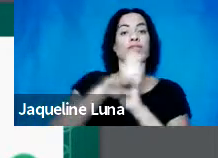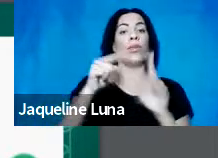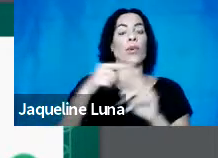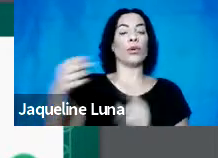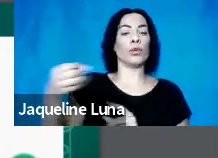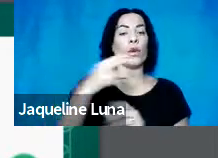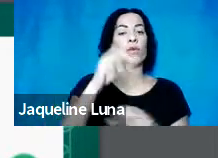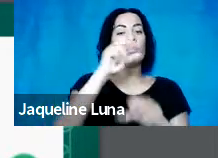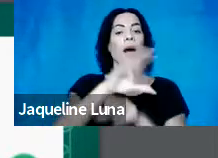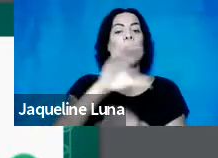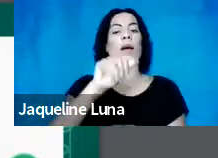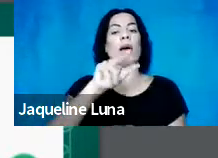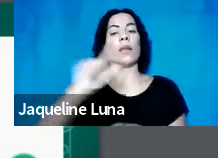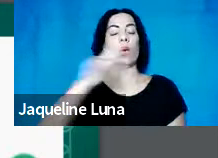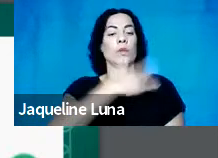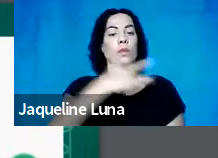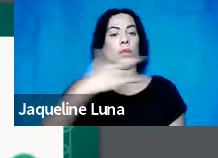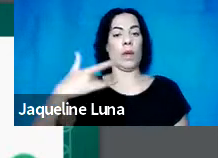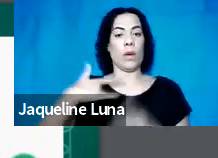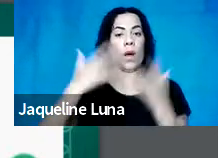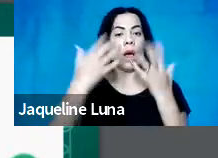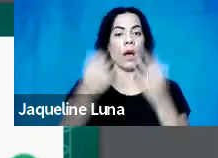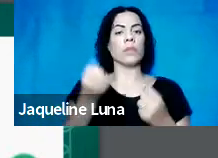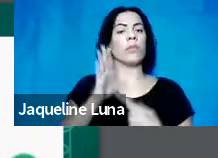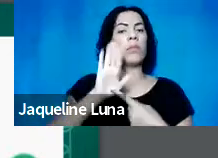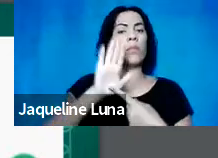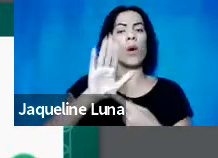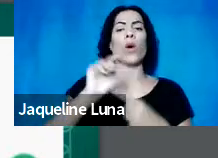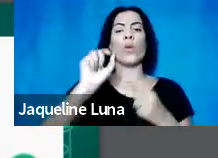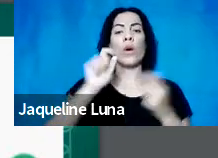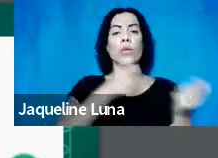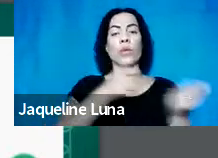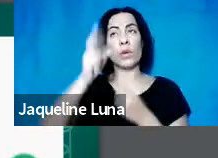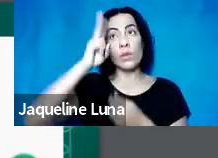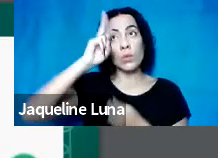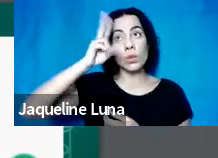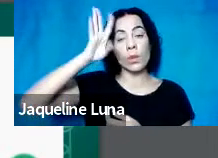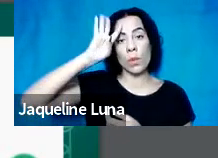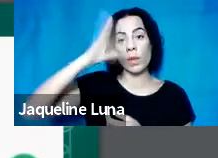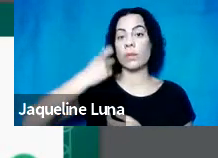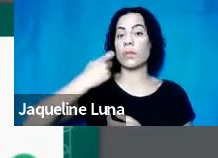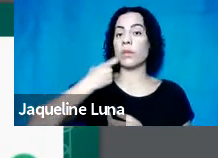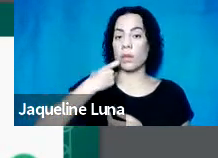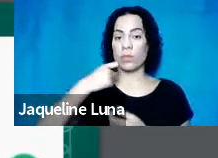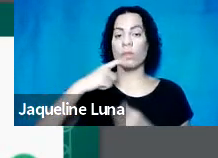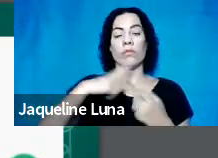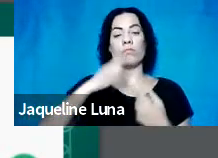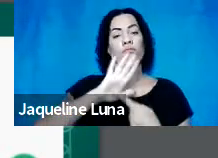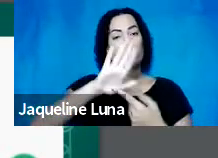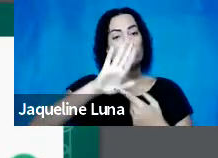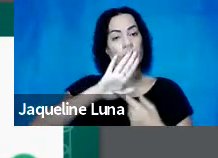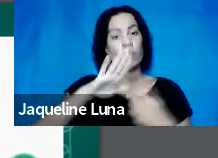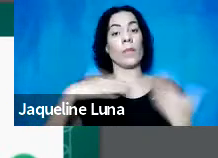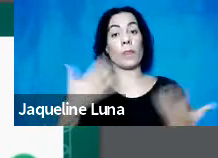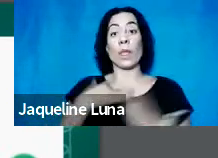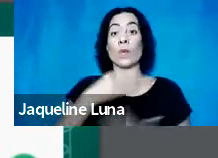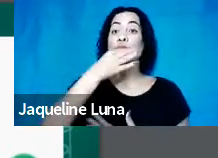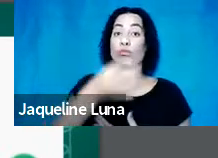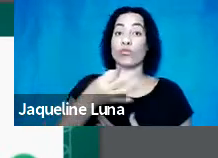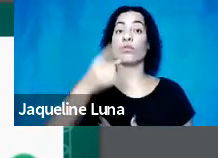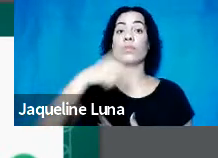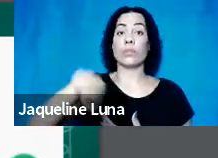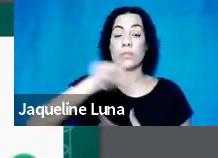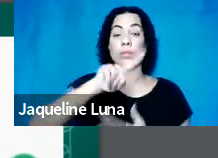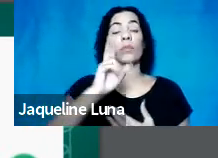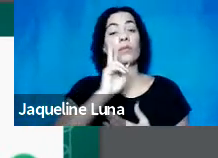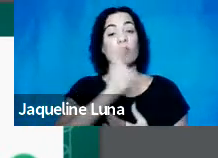abraçando o programa, exibindo as segundas, quartas e sextas do programa. Então, também sugiro aí, acredito que seja 18 horas,